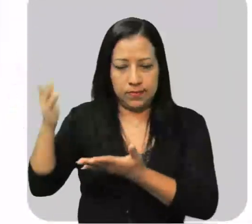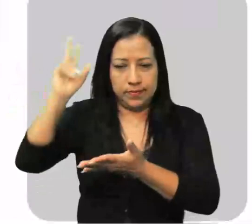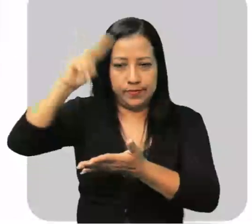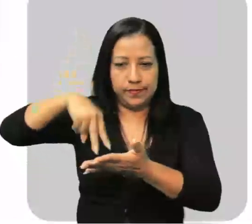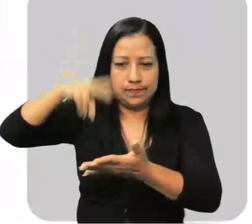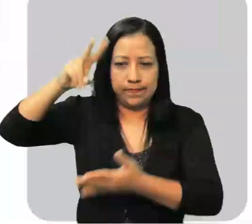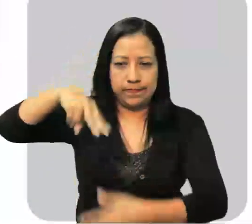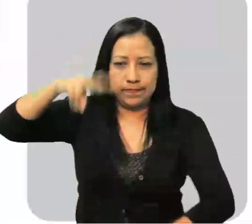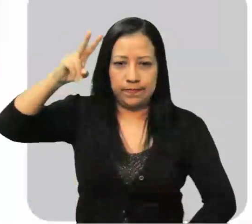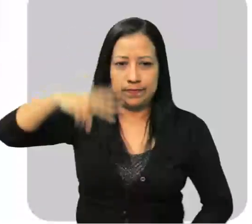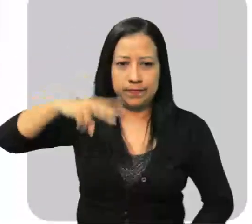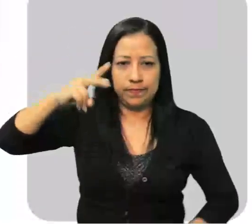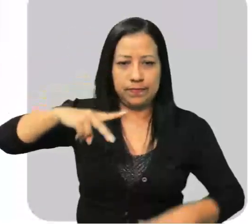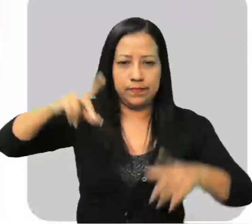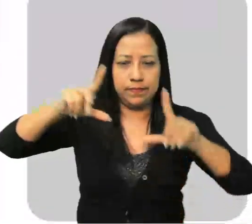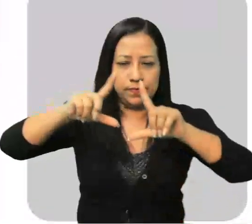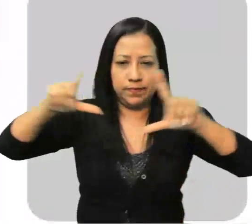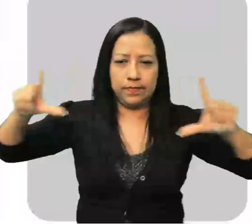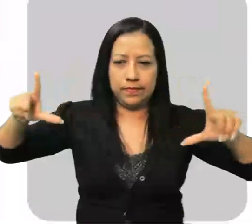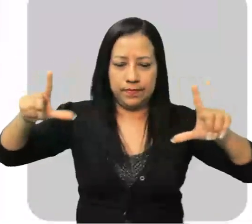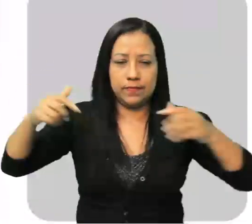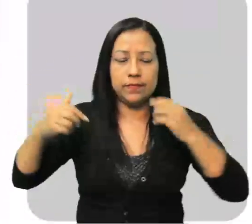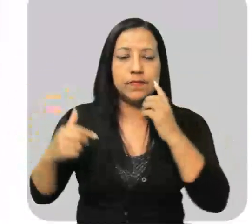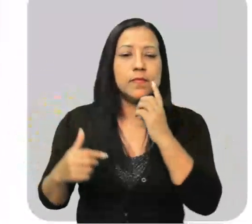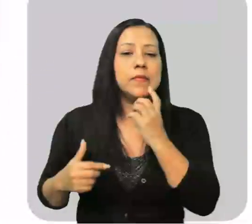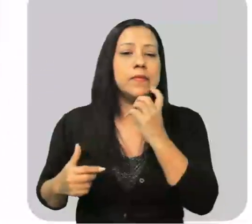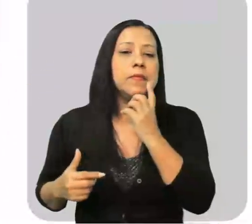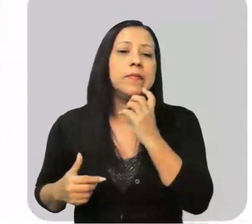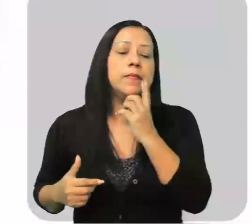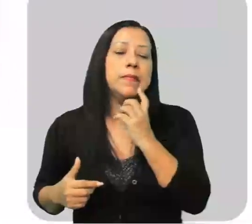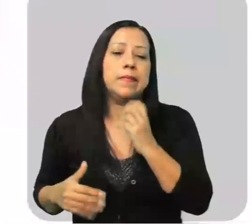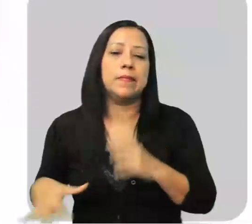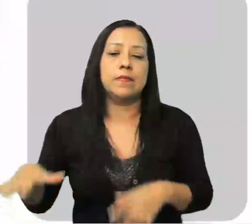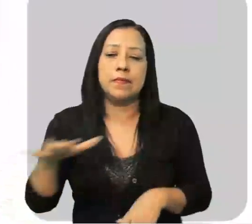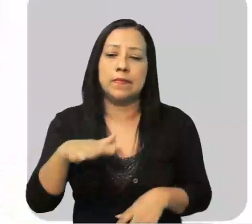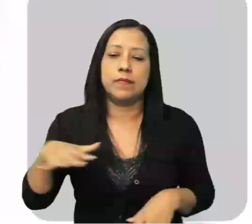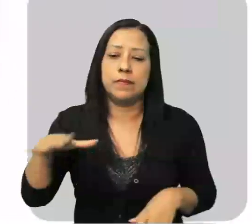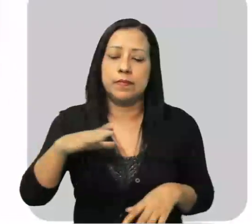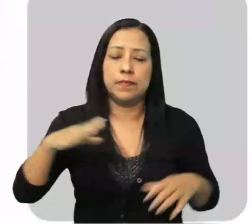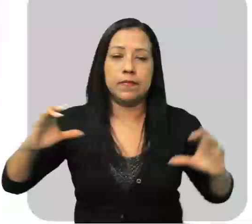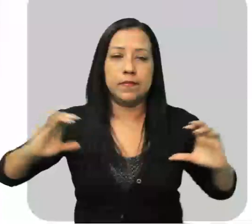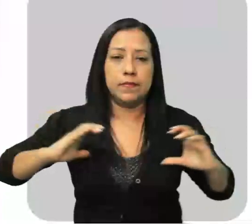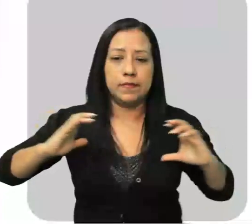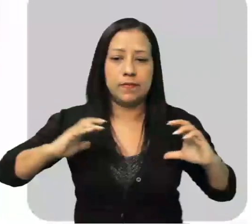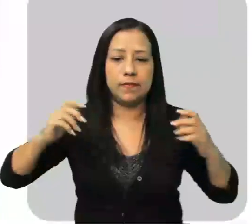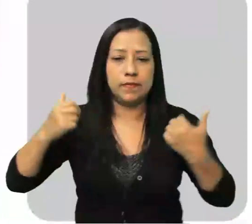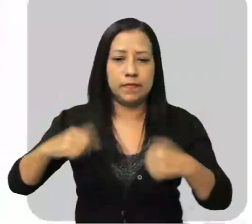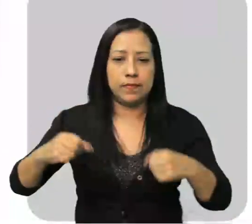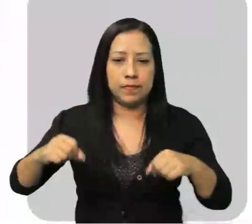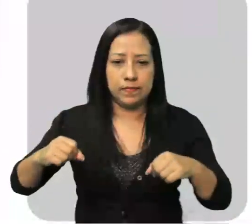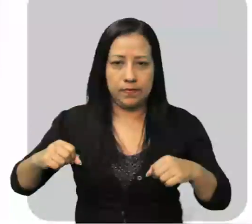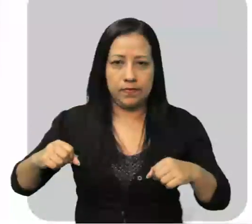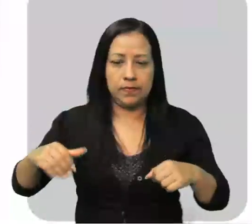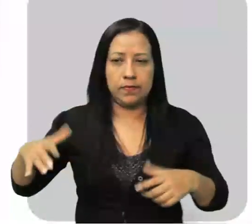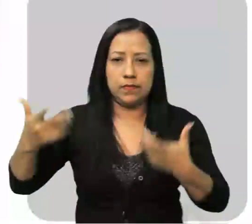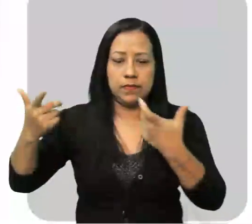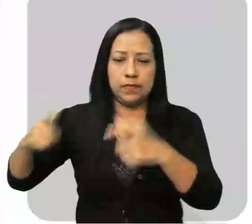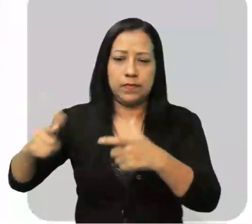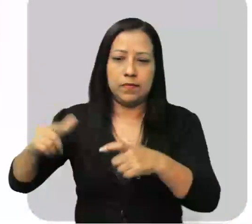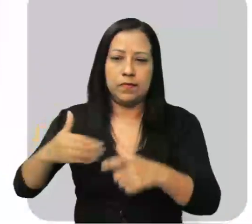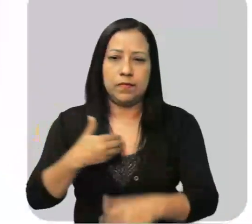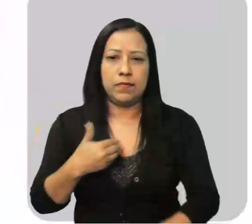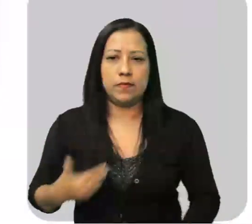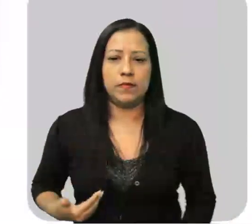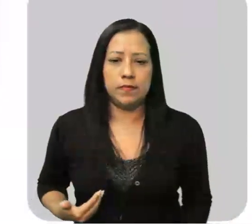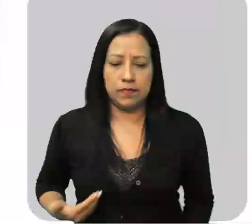Importante para você não esquecer, as áreas urbanas carecem cada vez mais de espaços públicos seguros, de ambientes